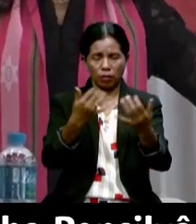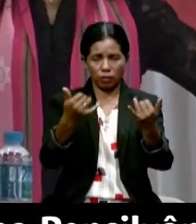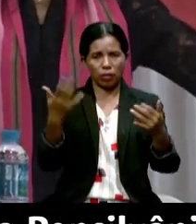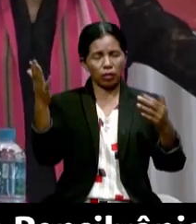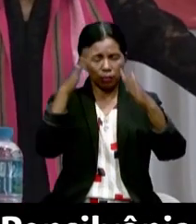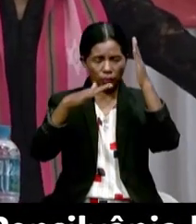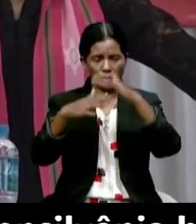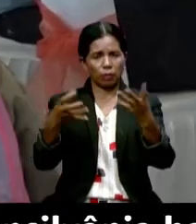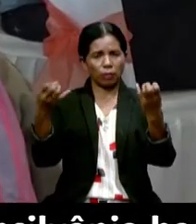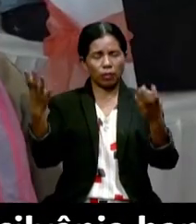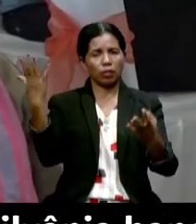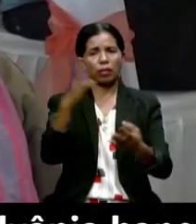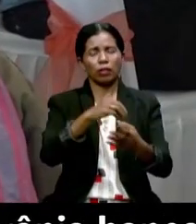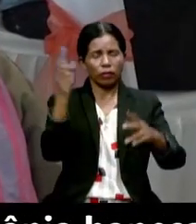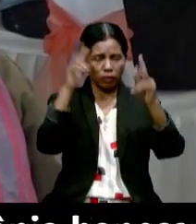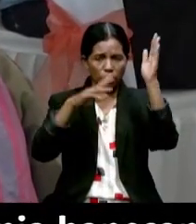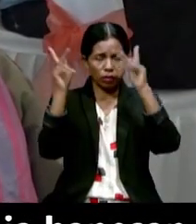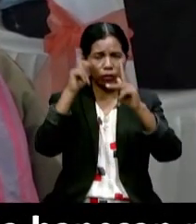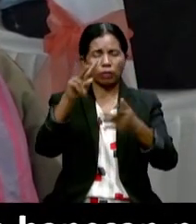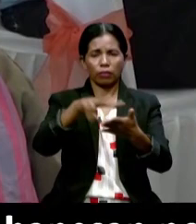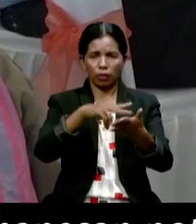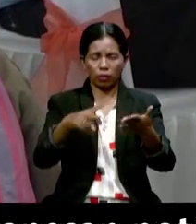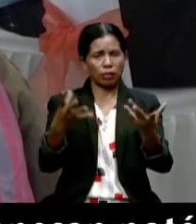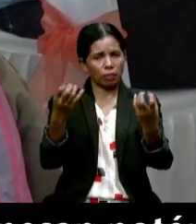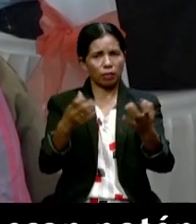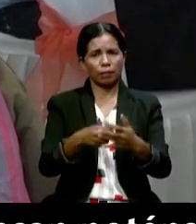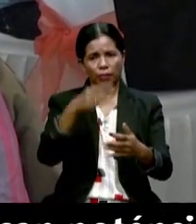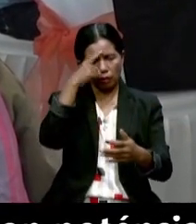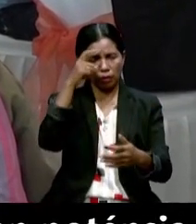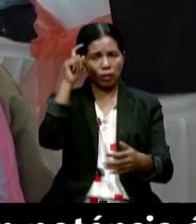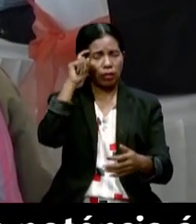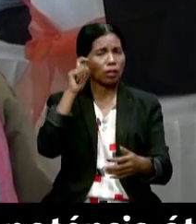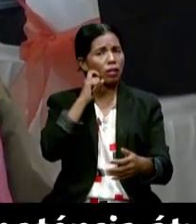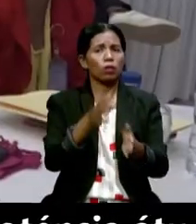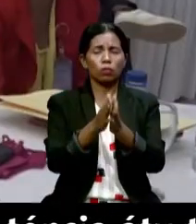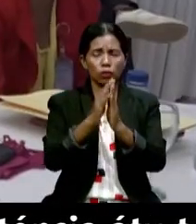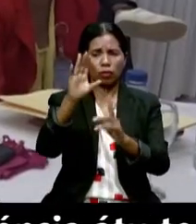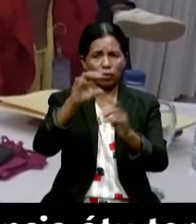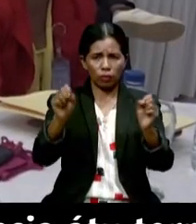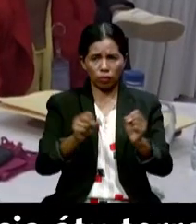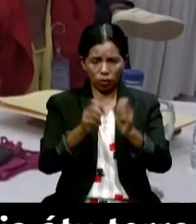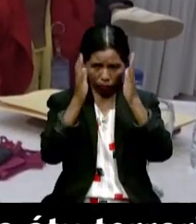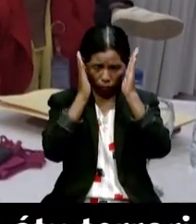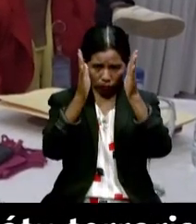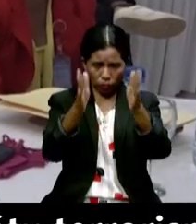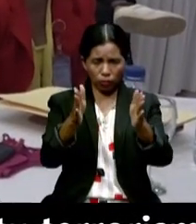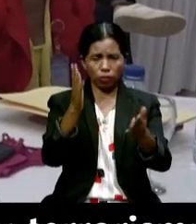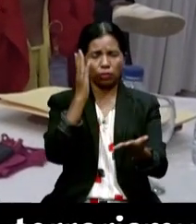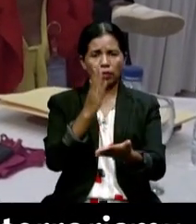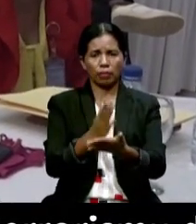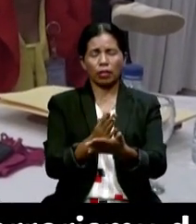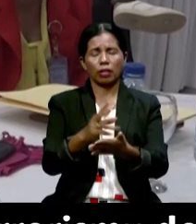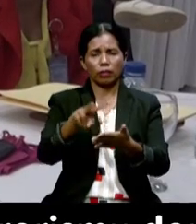e sociedade ne alet ma caso violência baseia ba gênero tamane Sanana Guzmão so autoridade local sira hatu tau atenção ho diredus problema né